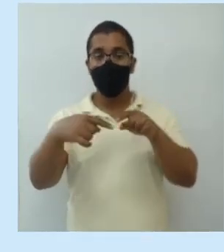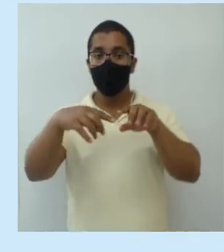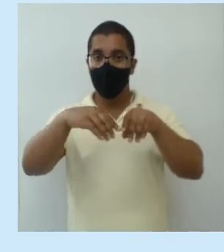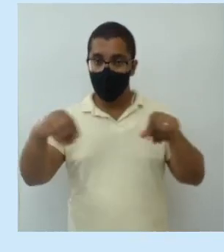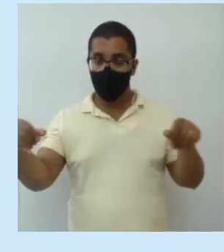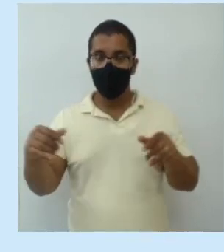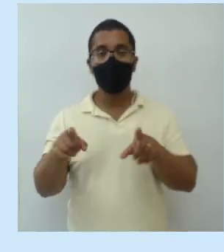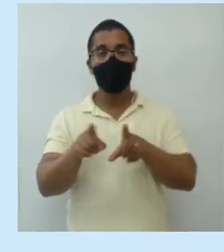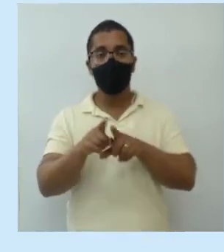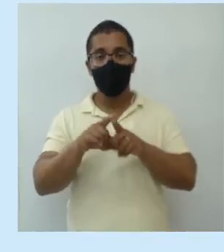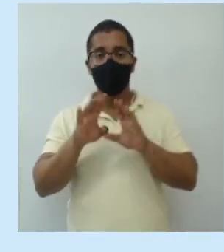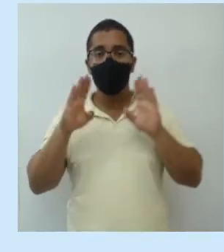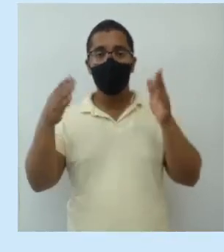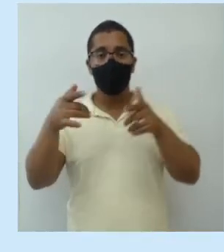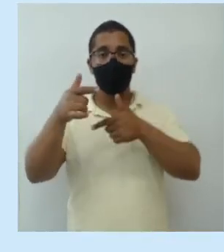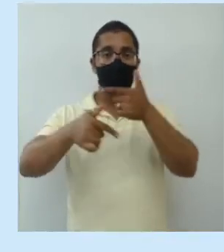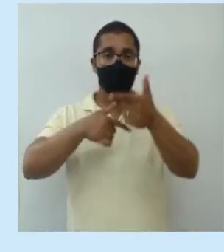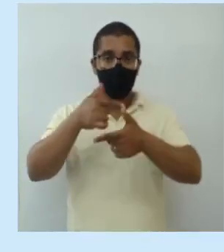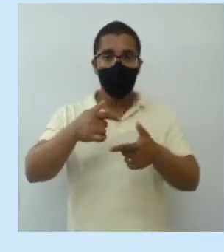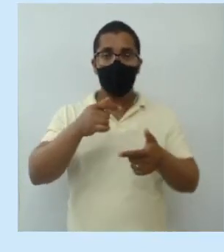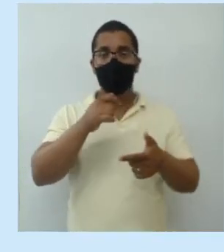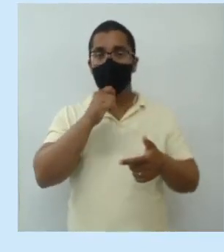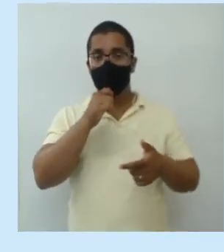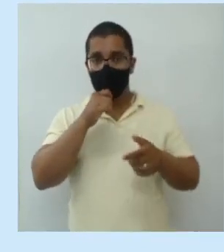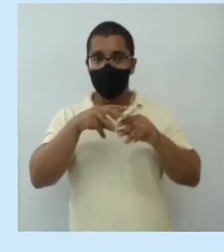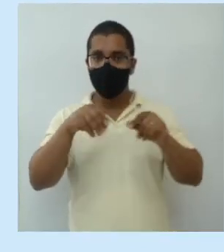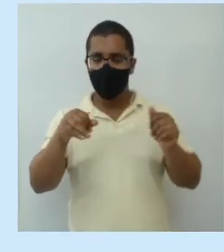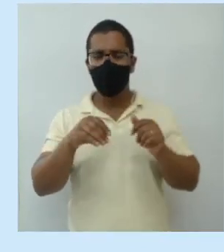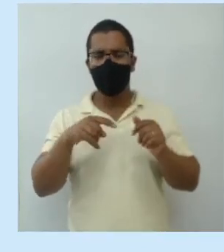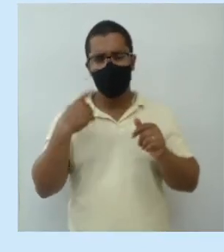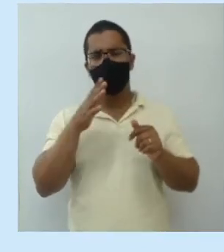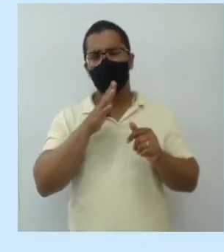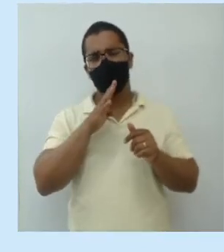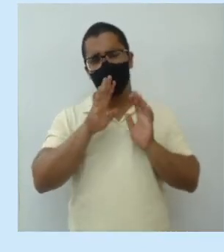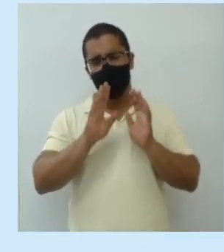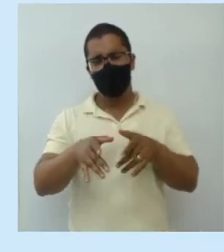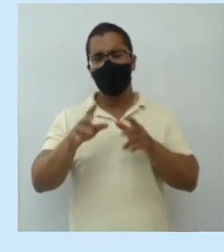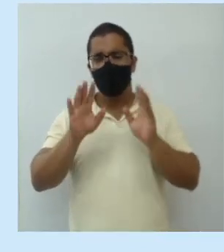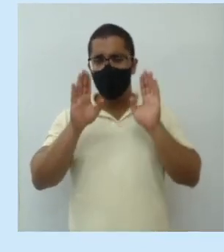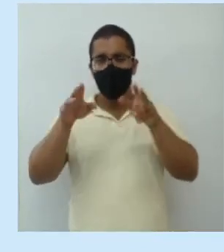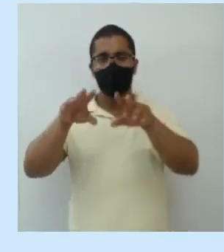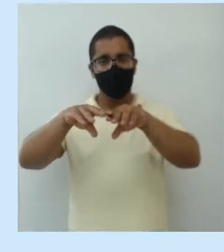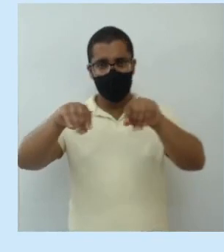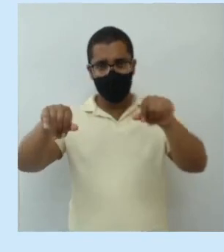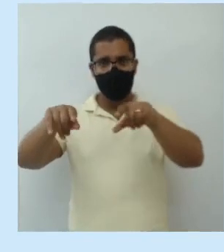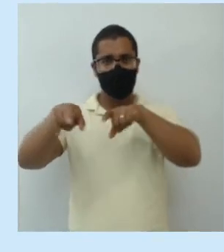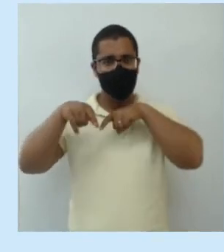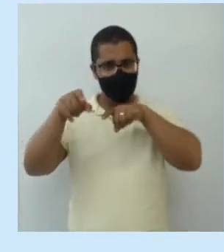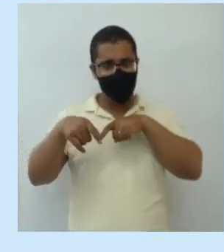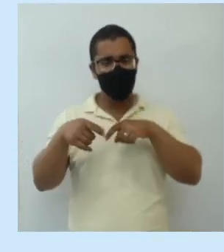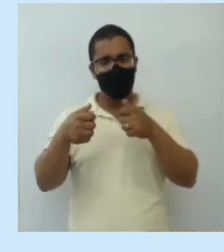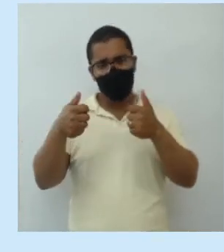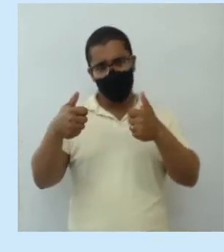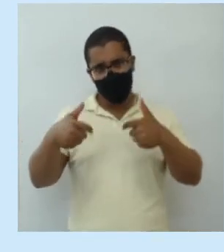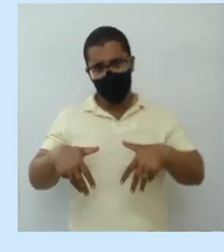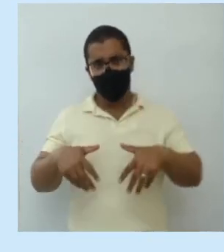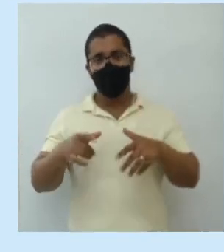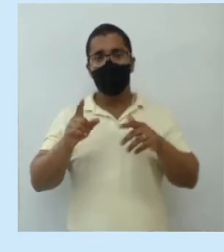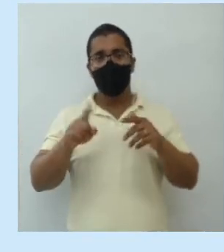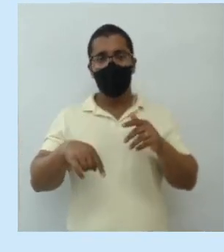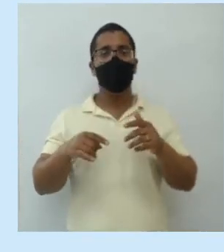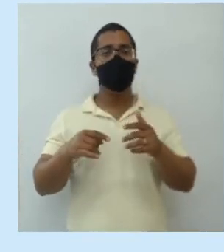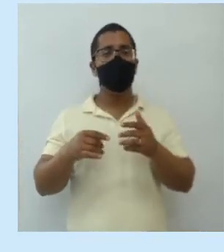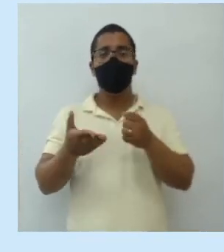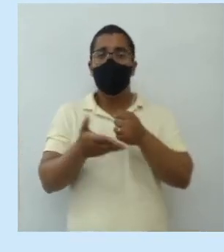os movimentos trabalhadores sem terra, certo? Que nós conhecemos que a questão agrária, né, é uma questão fundamental que ainda não